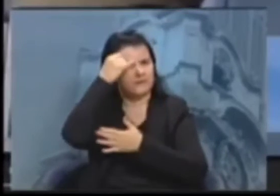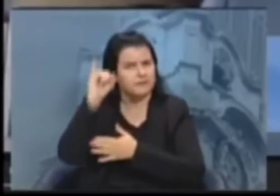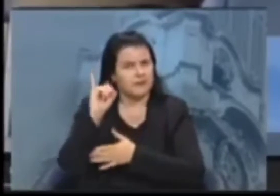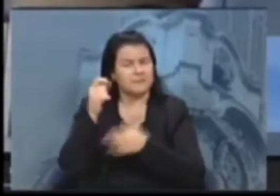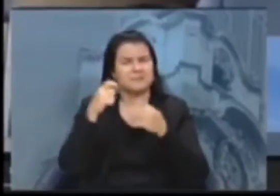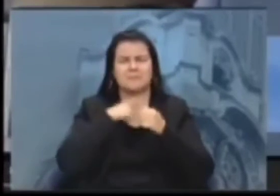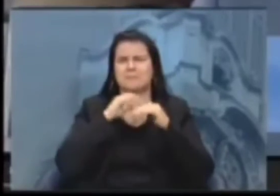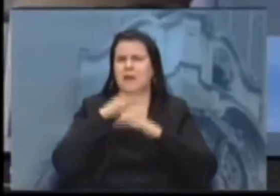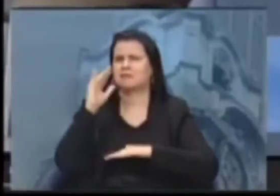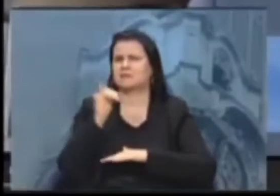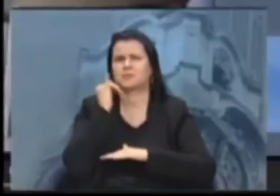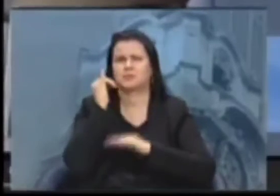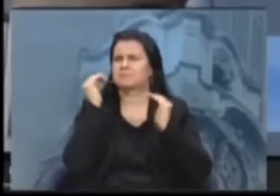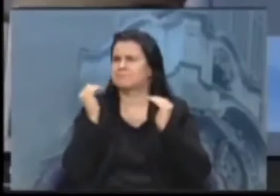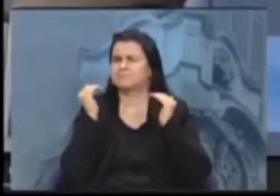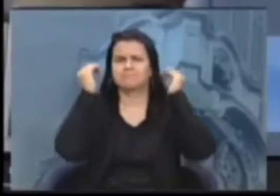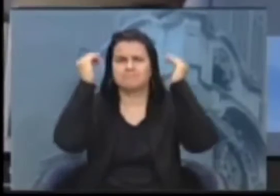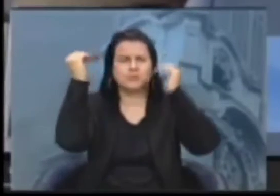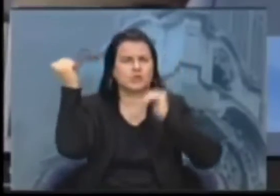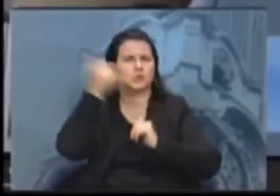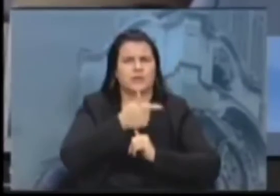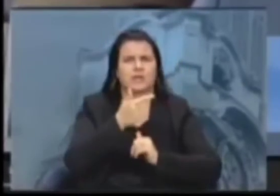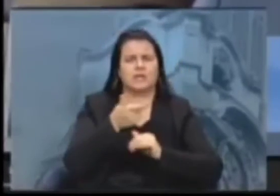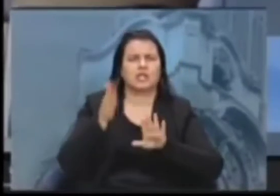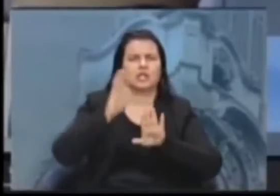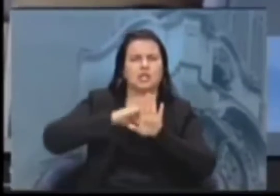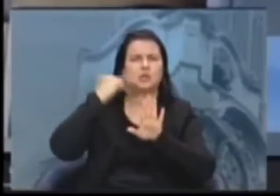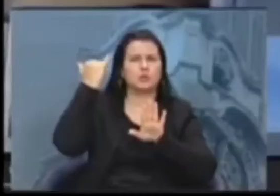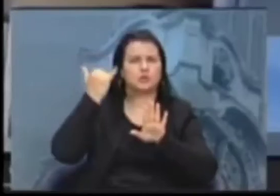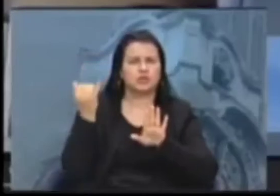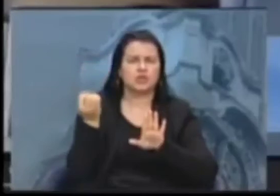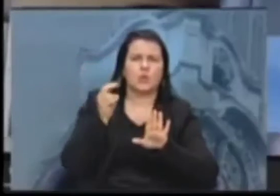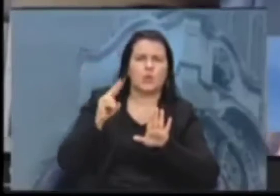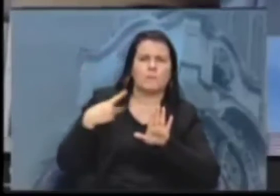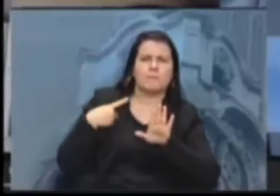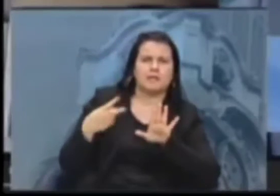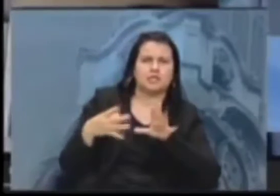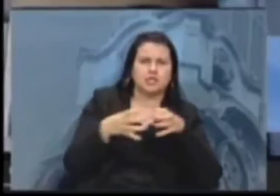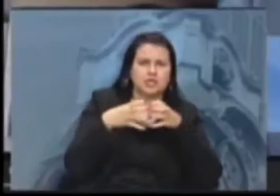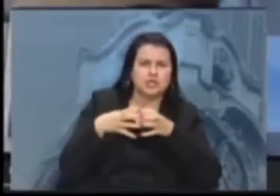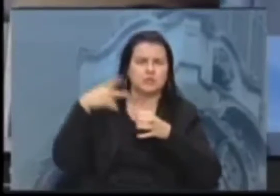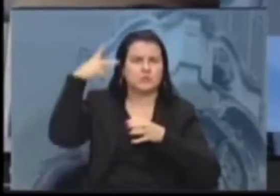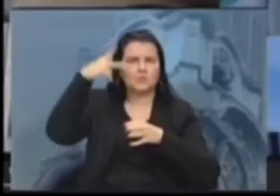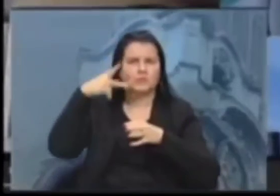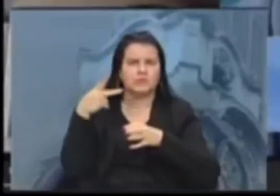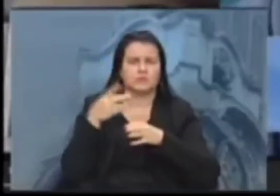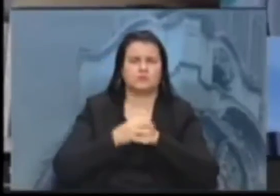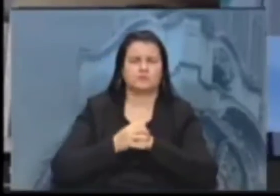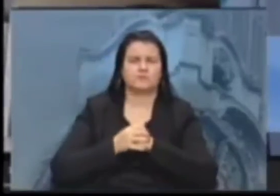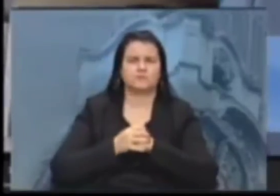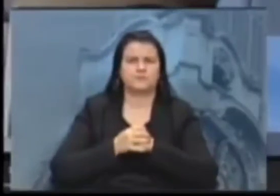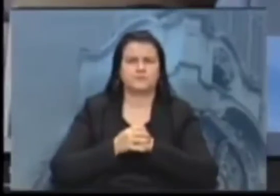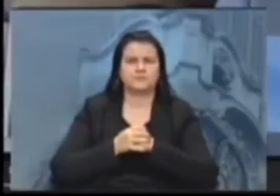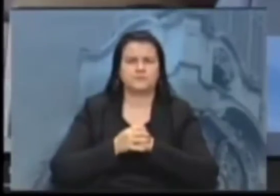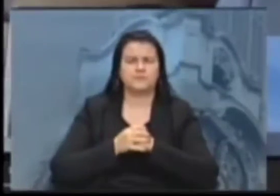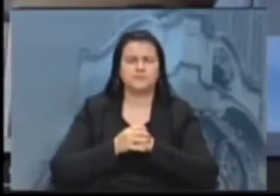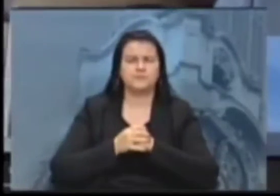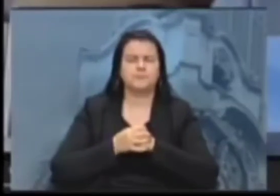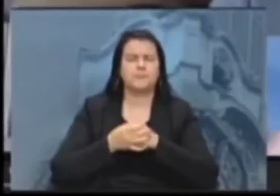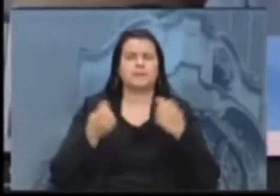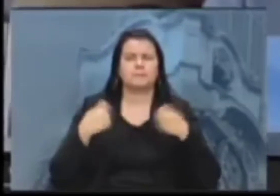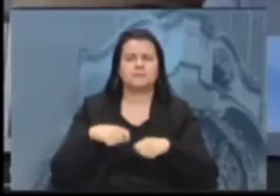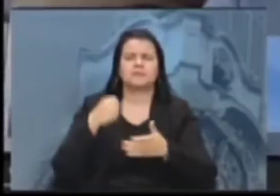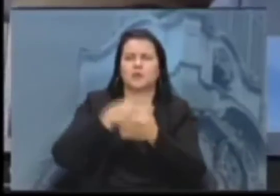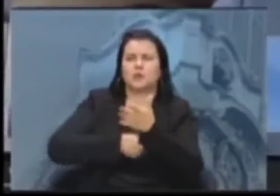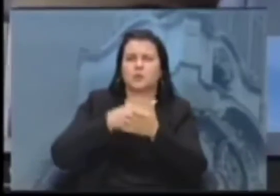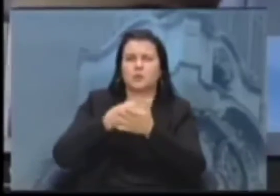de ideologias, de partidos políticos, de predileções ideológicas. Deve ser uma luta